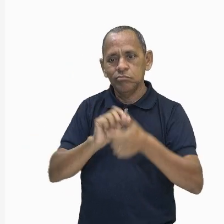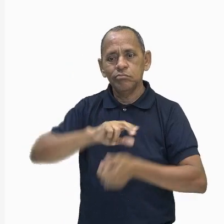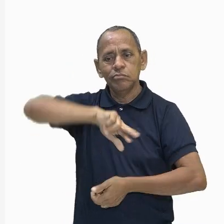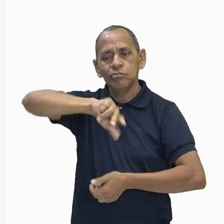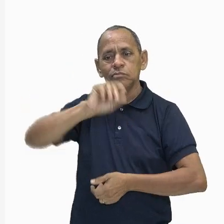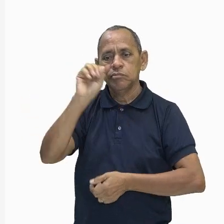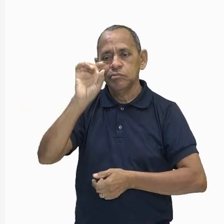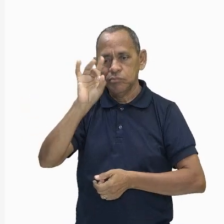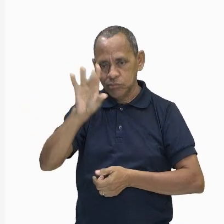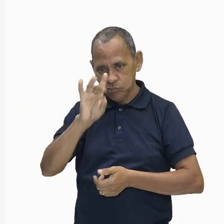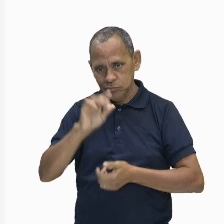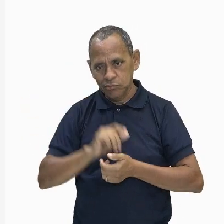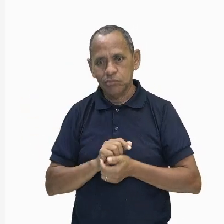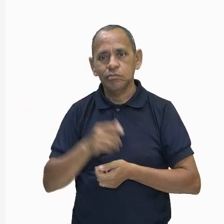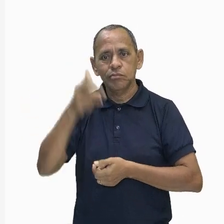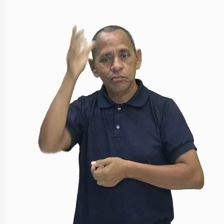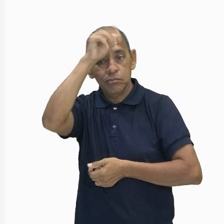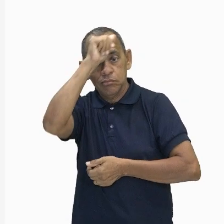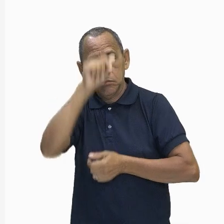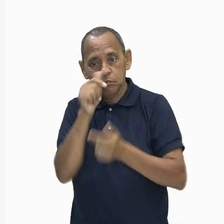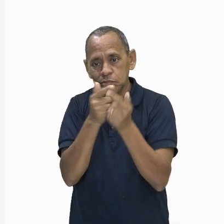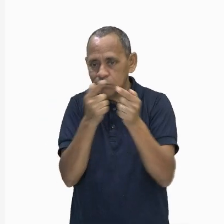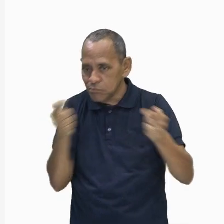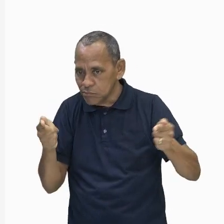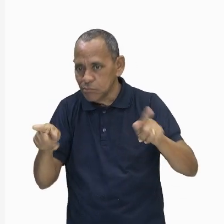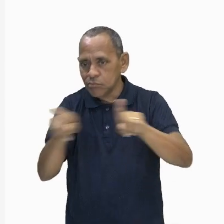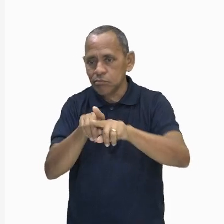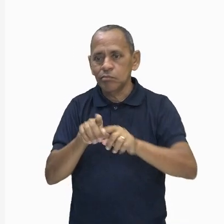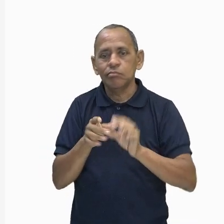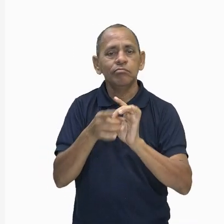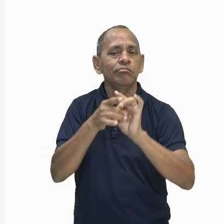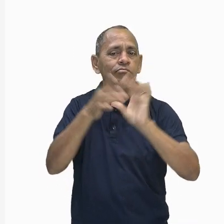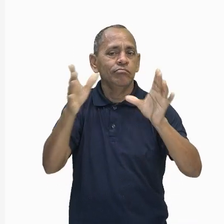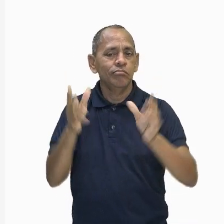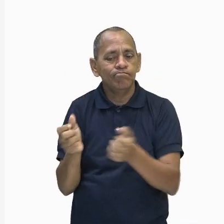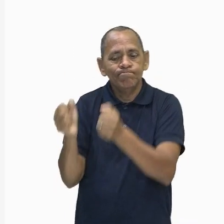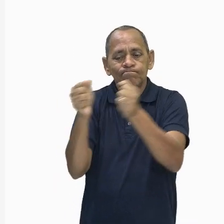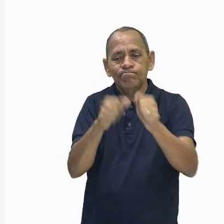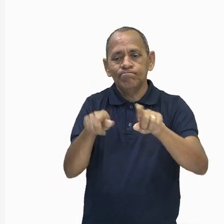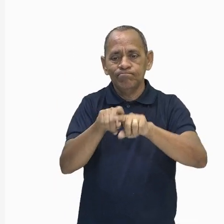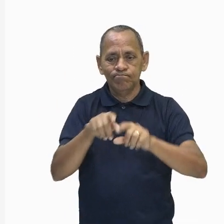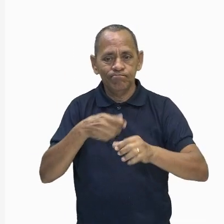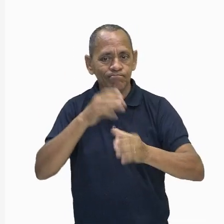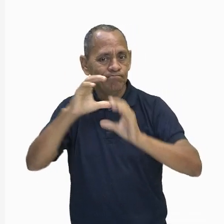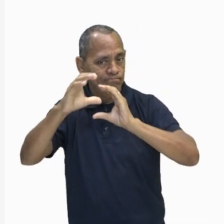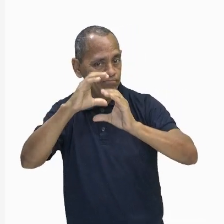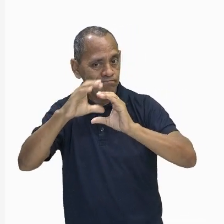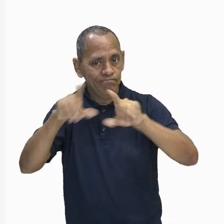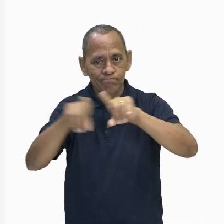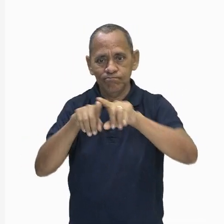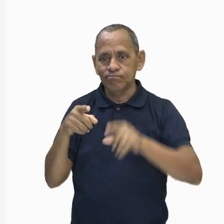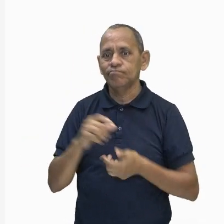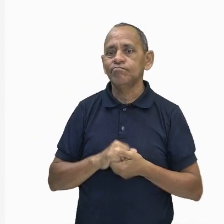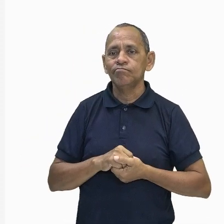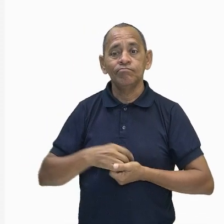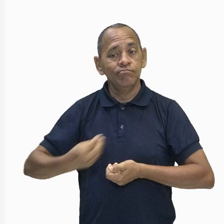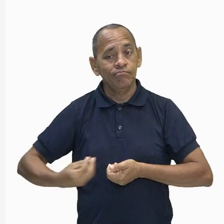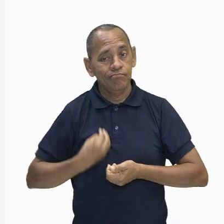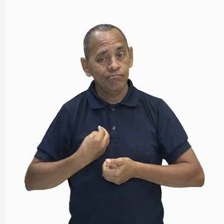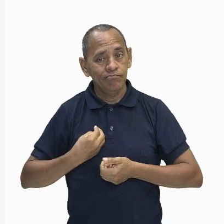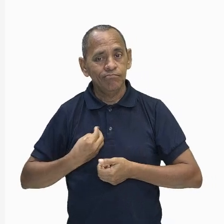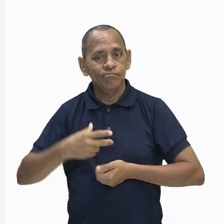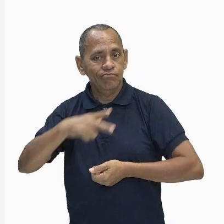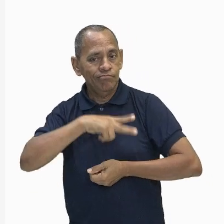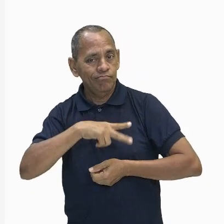apenas aprendendo gramática, está ganhando liberdade e poder na sua comunicação, seja na sua vida